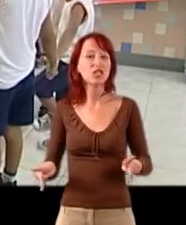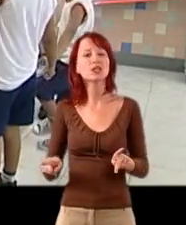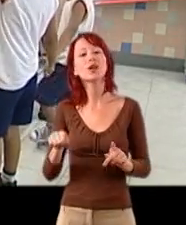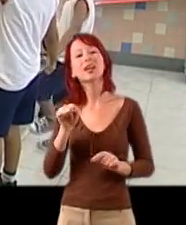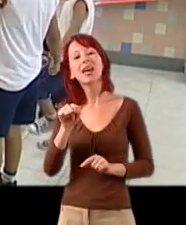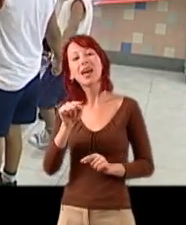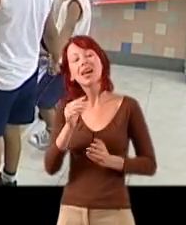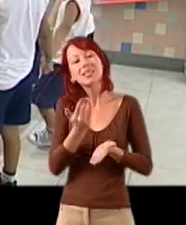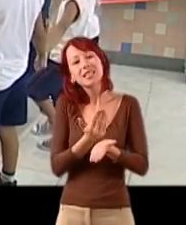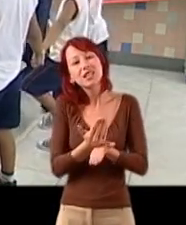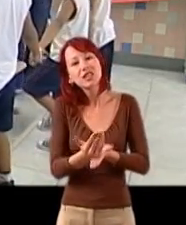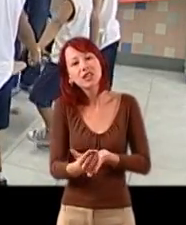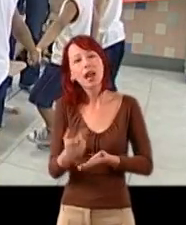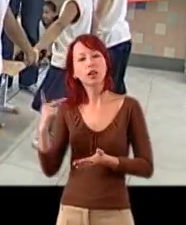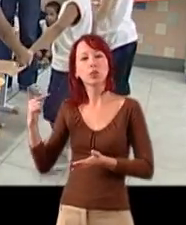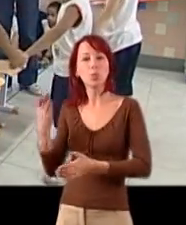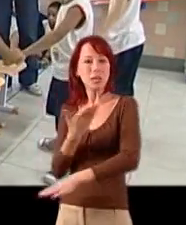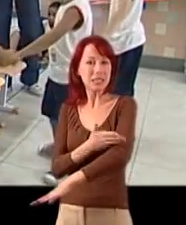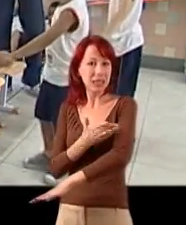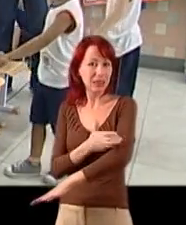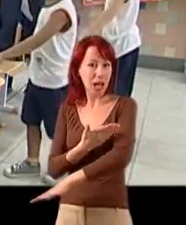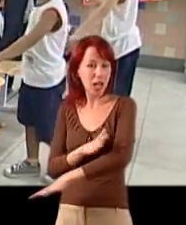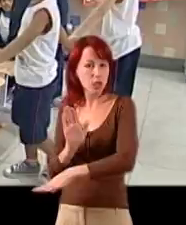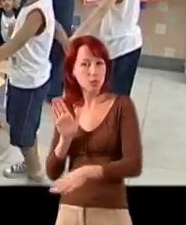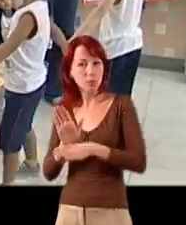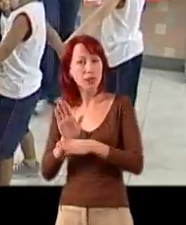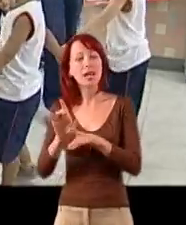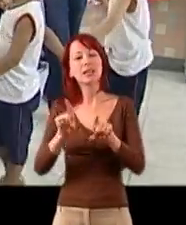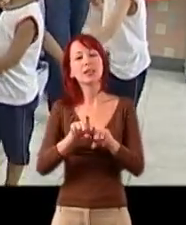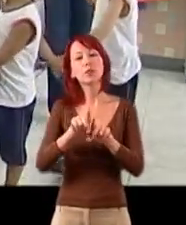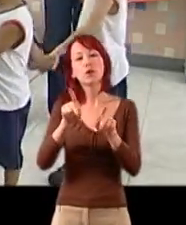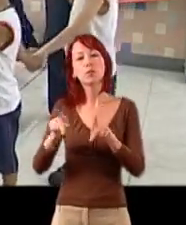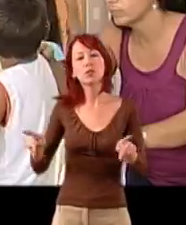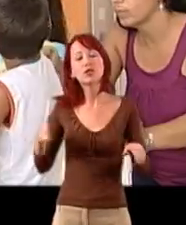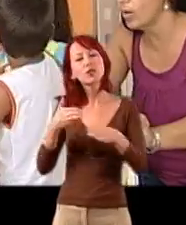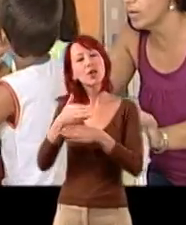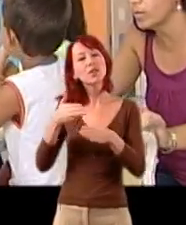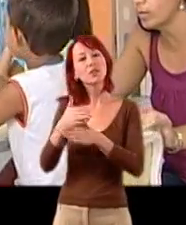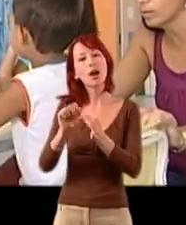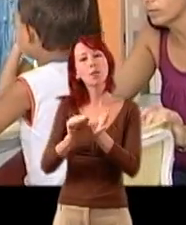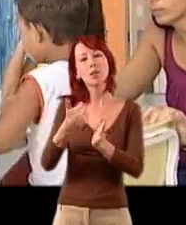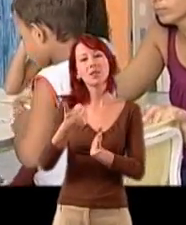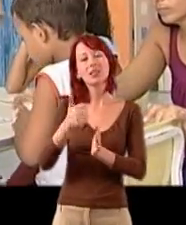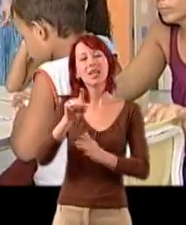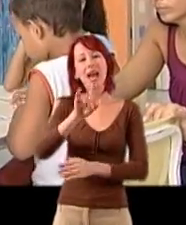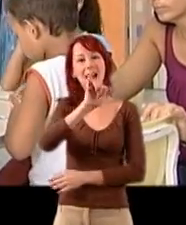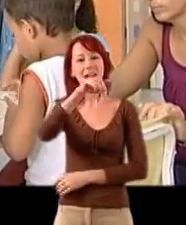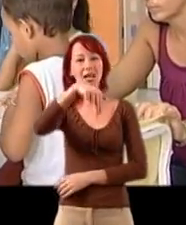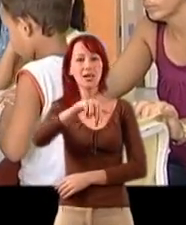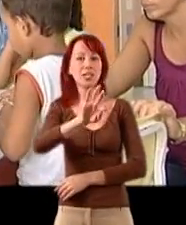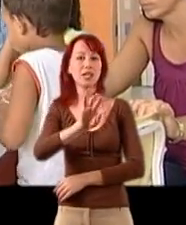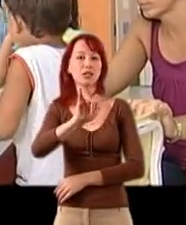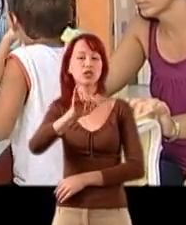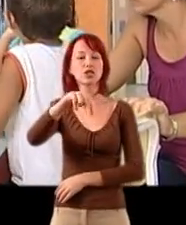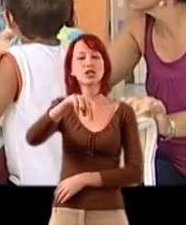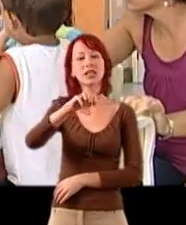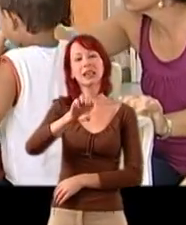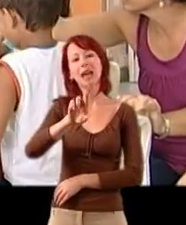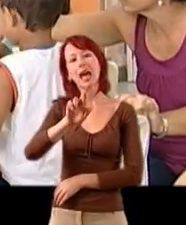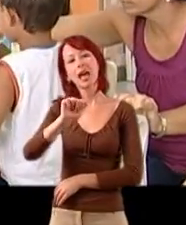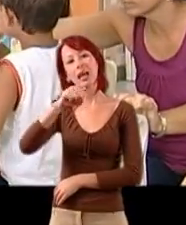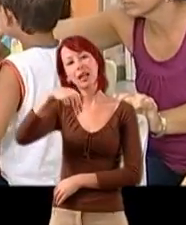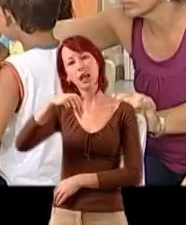essa chegada, né, do estagiário, do professor itinerante especializado, né? Ele não pode vir ocupar